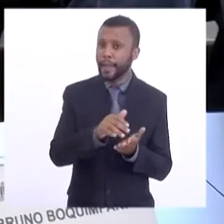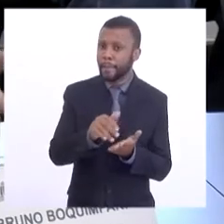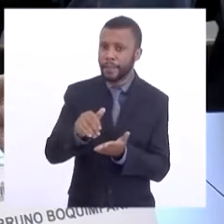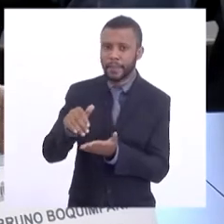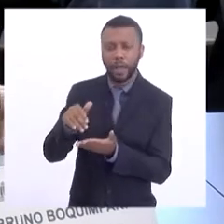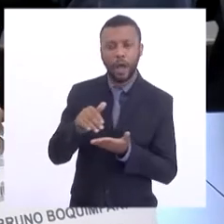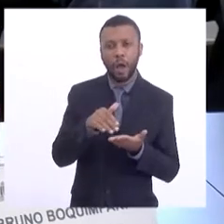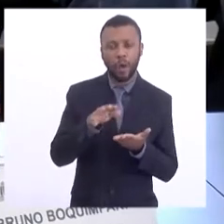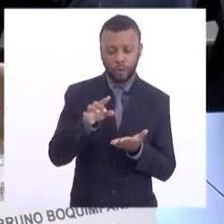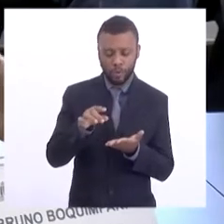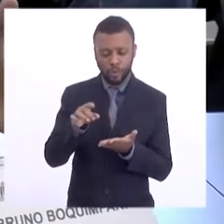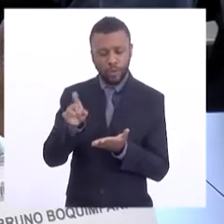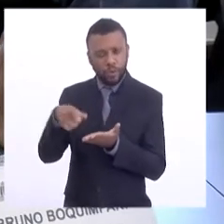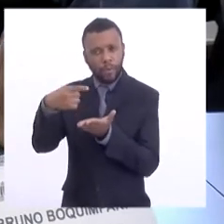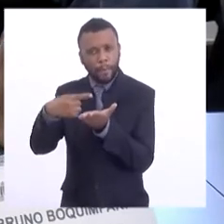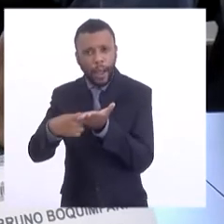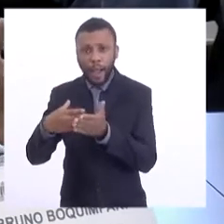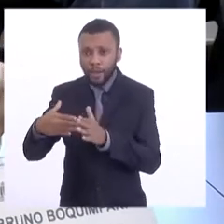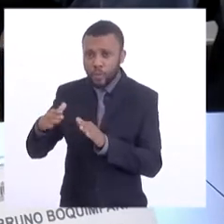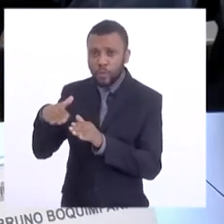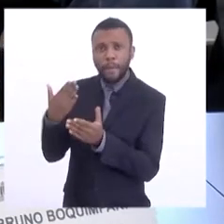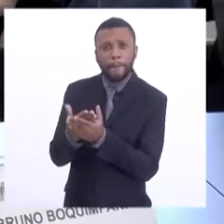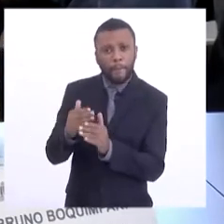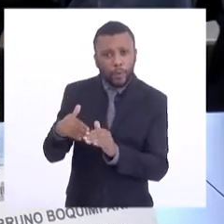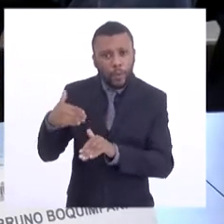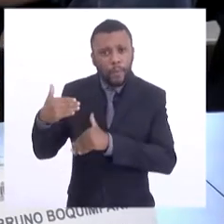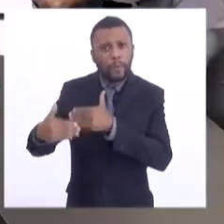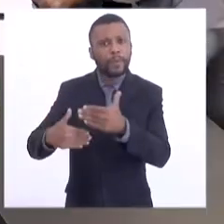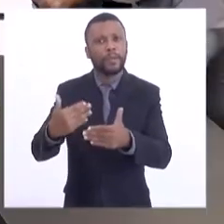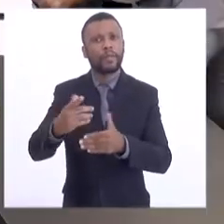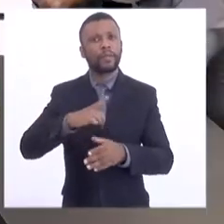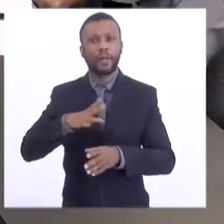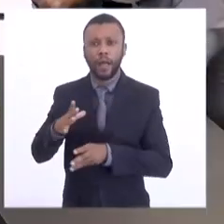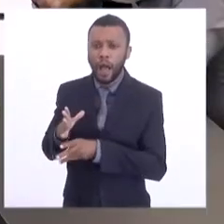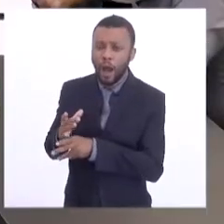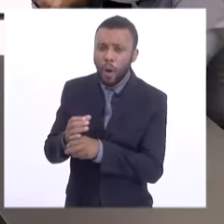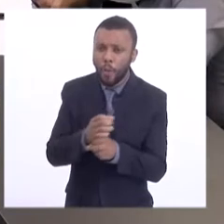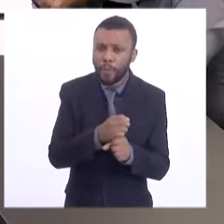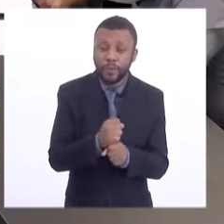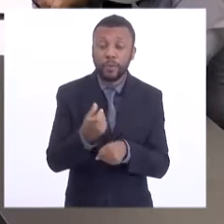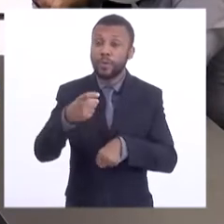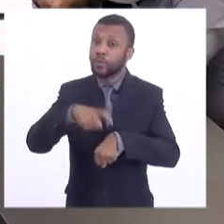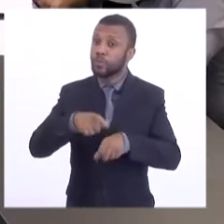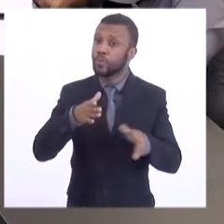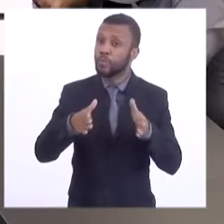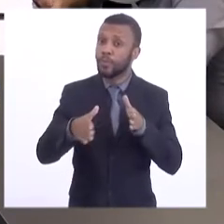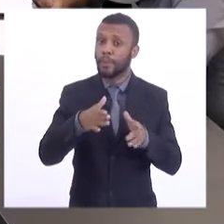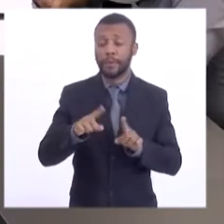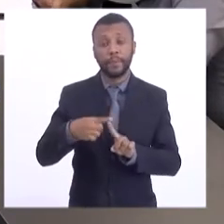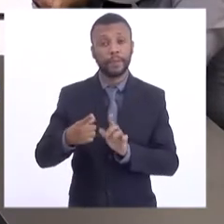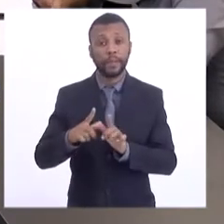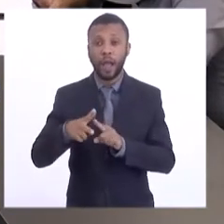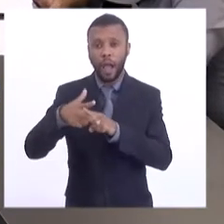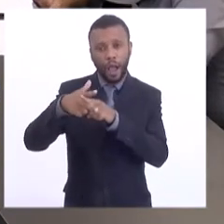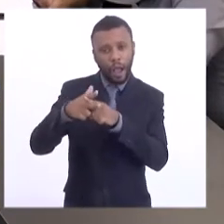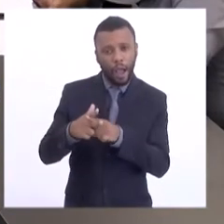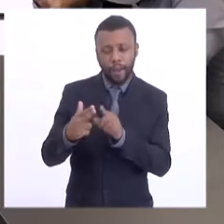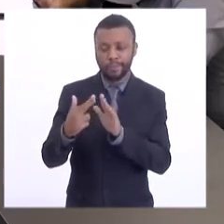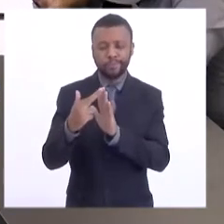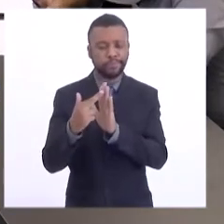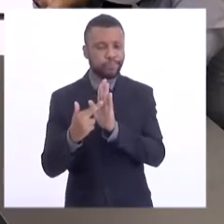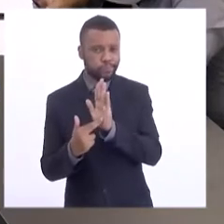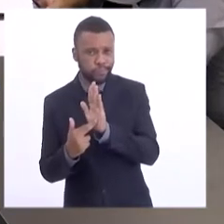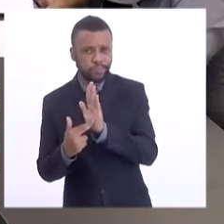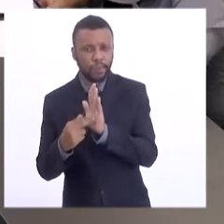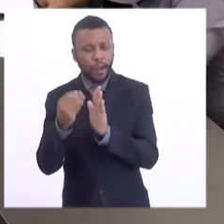são os processos ela E aí como aumentar são todas essas